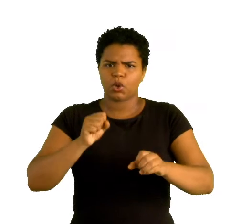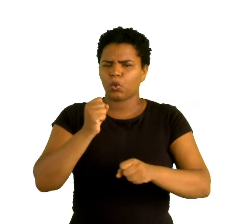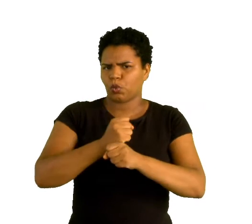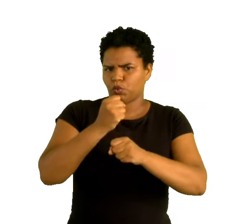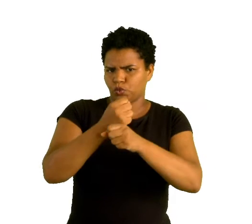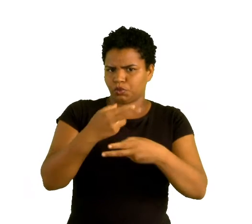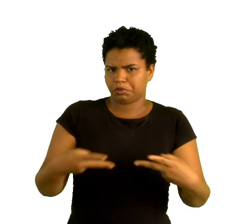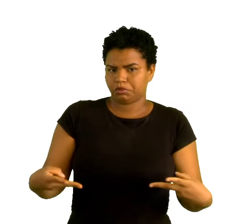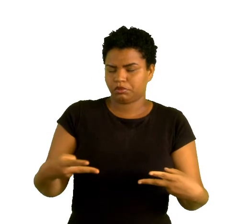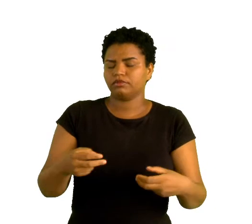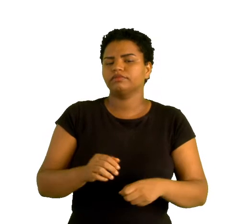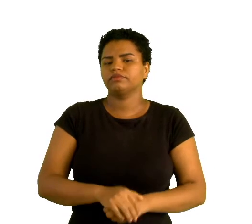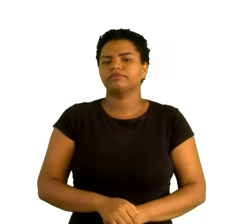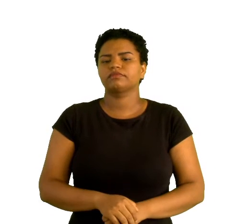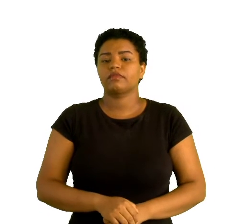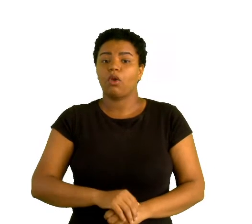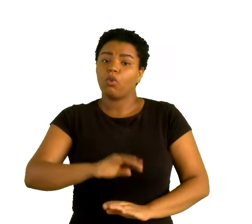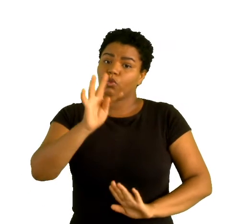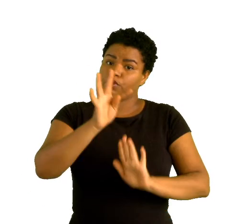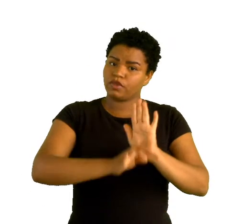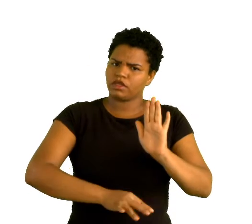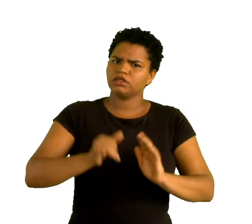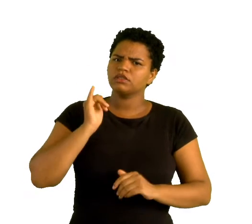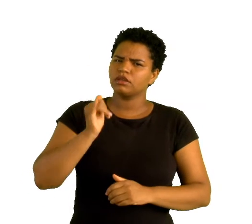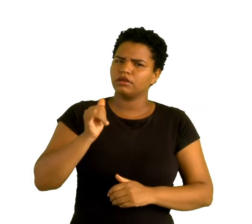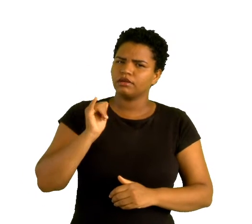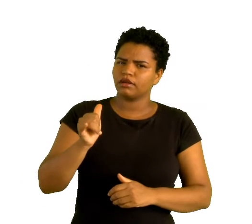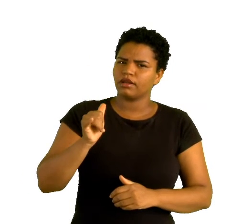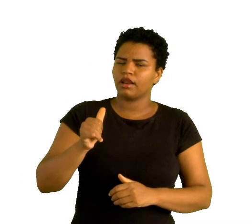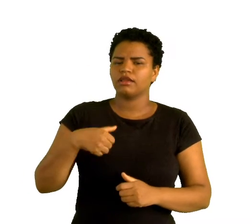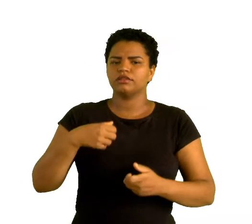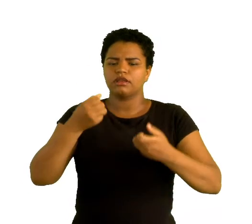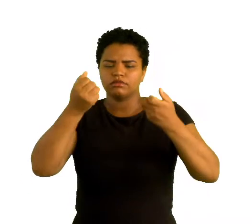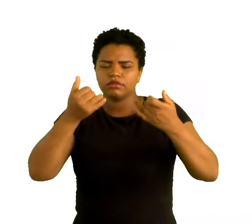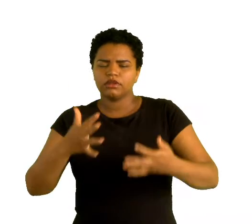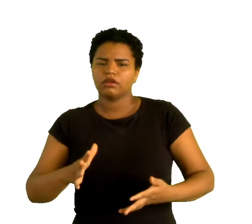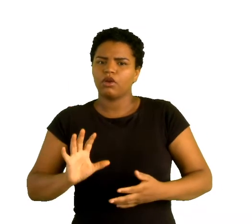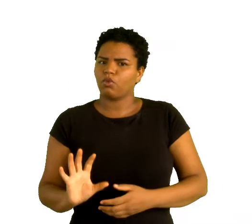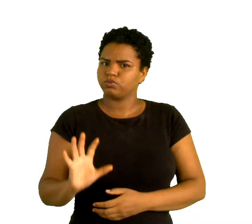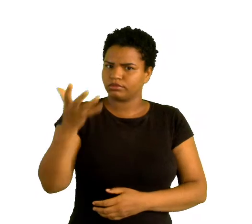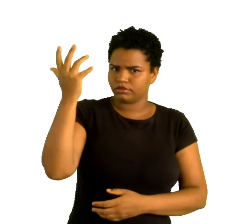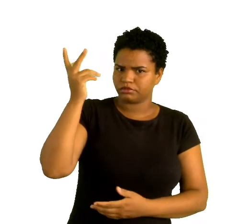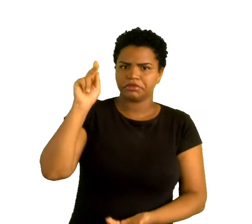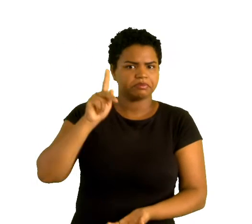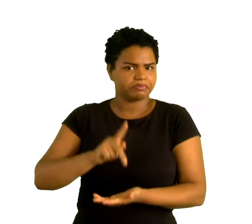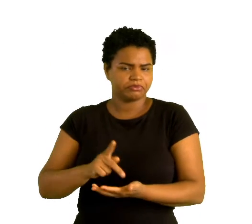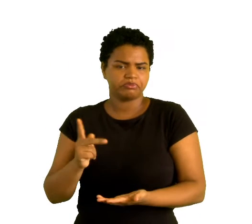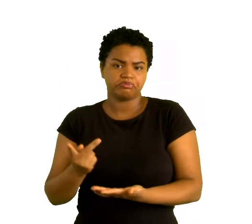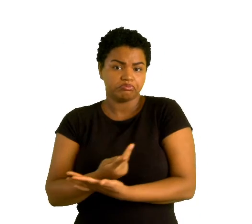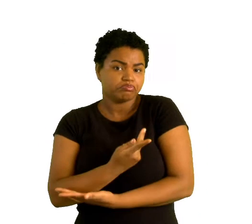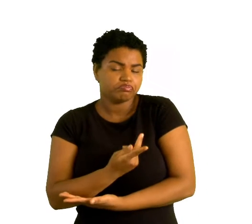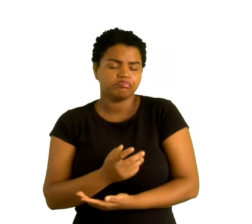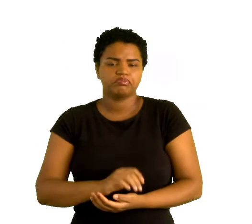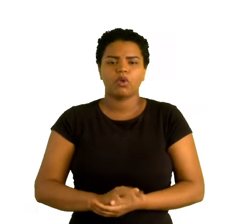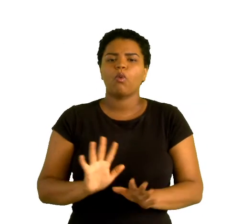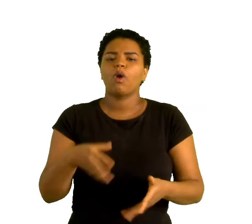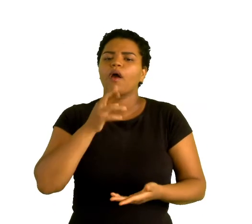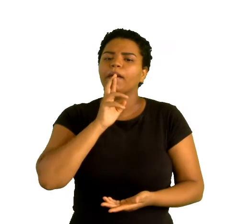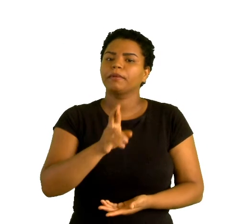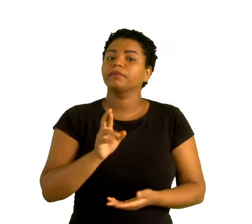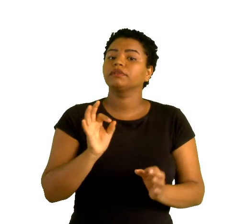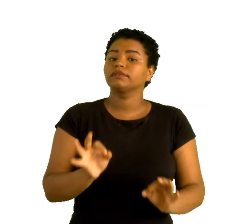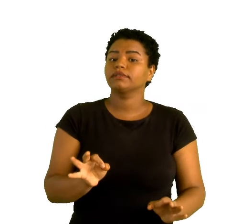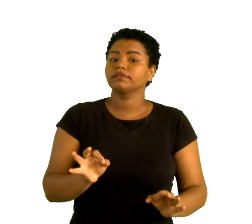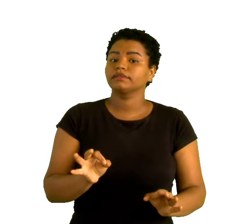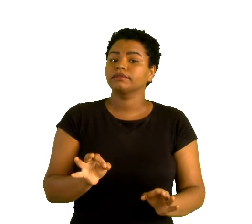texto narrativo está narrando um fato, um acontecimento? E aí, qual que é a resposta certa?